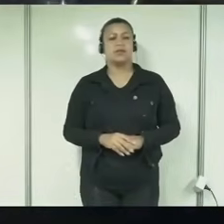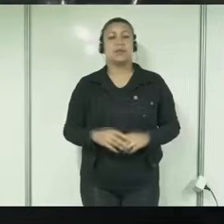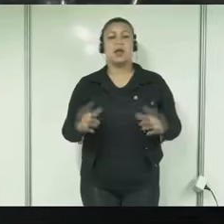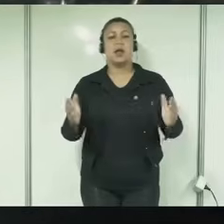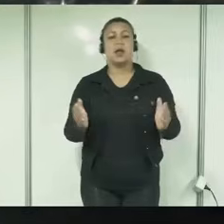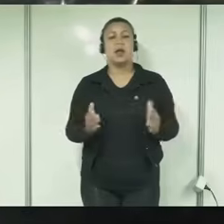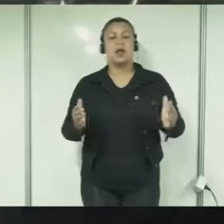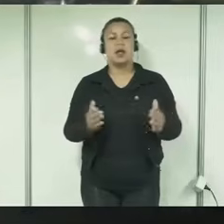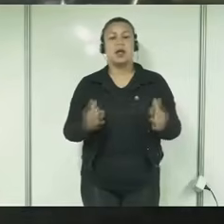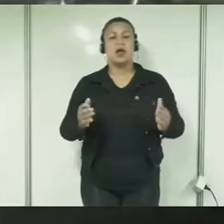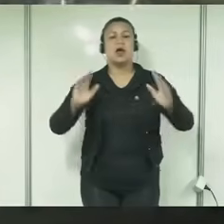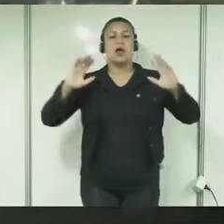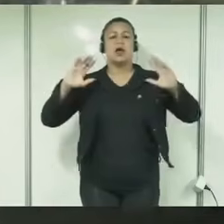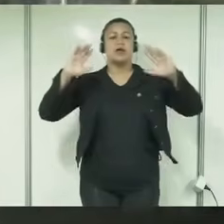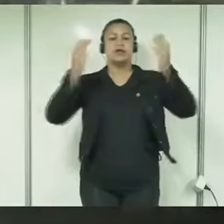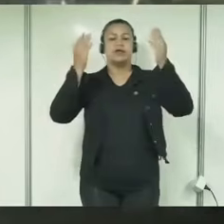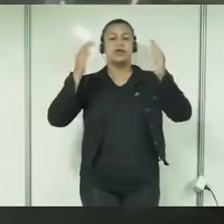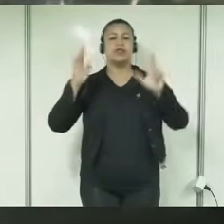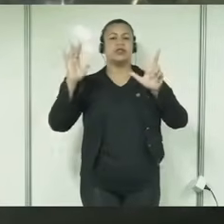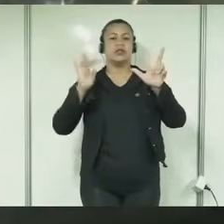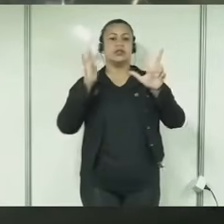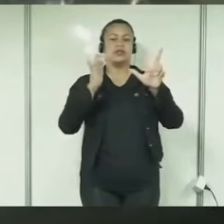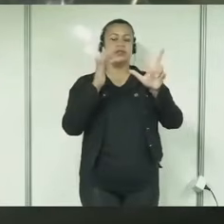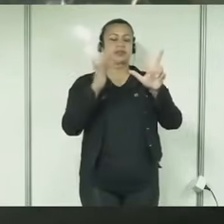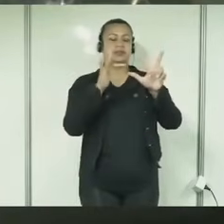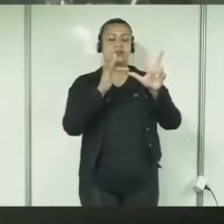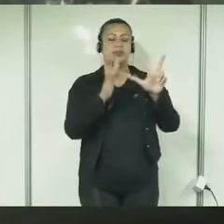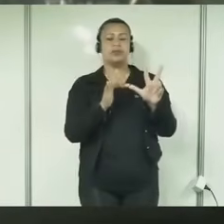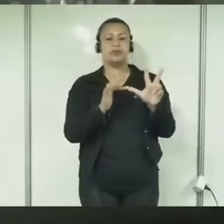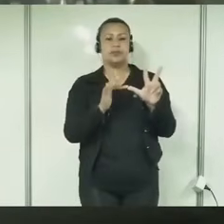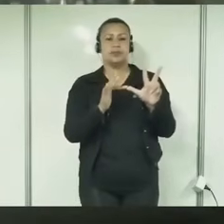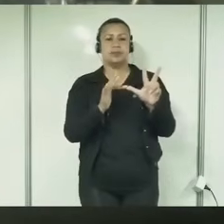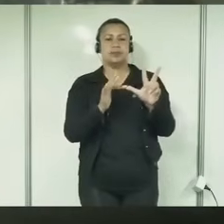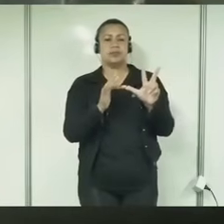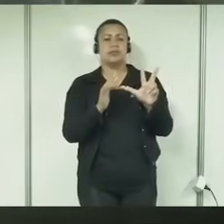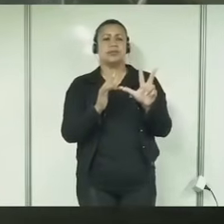Festival é Viva Jesus. E veja aqui, ó,